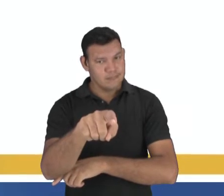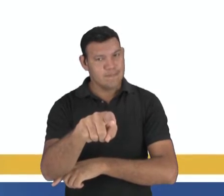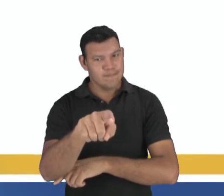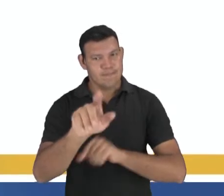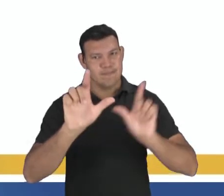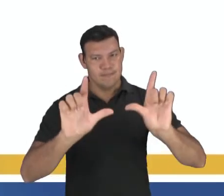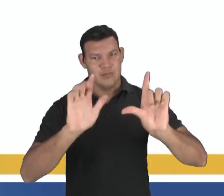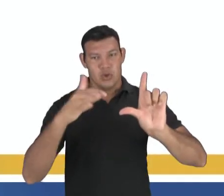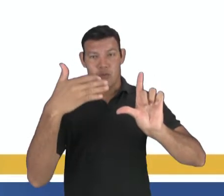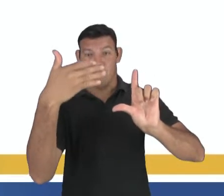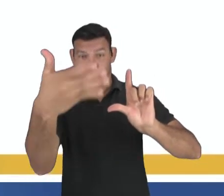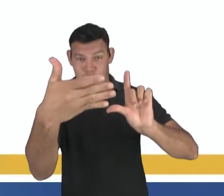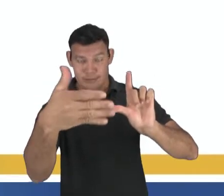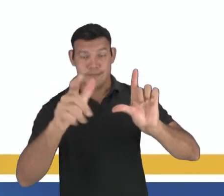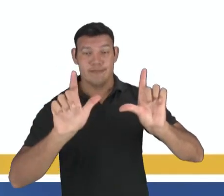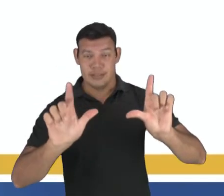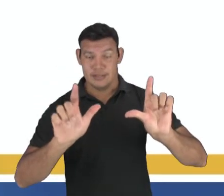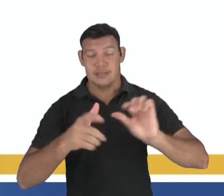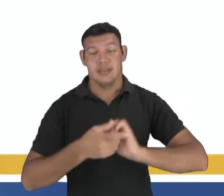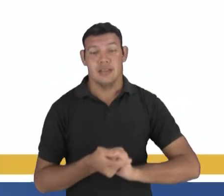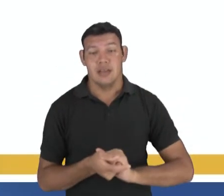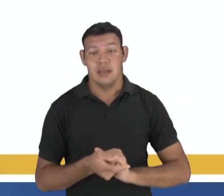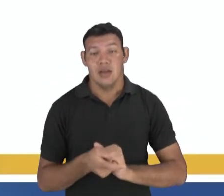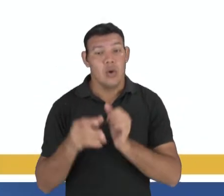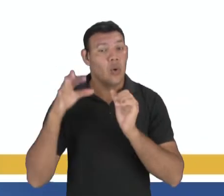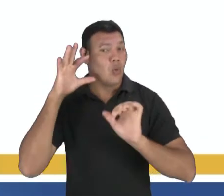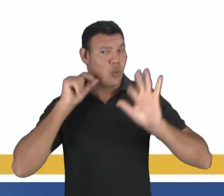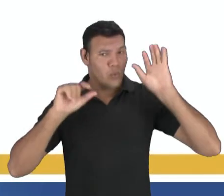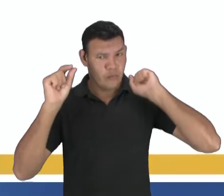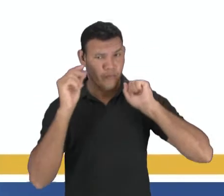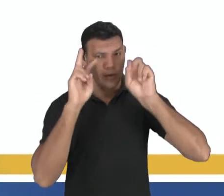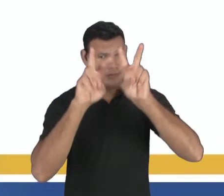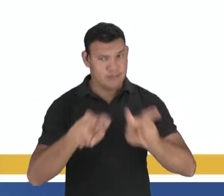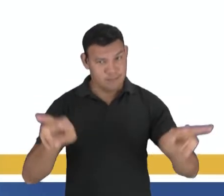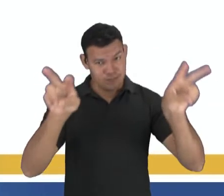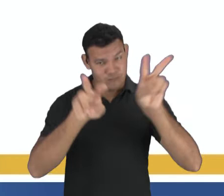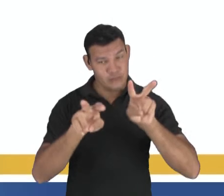lado, me vendo, refletindo e ouvindo essa reflexão agora,